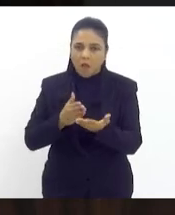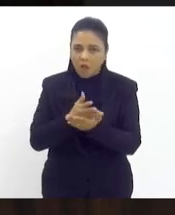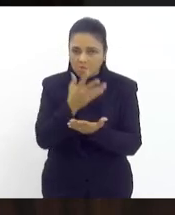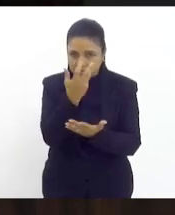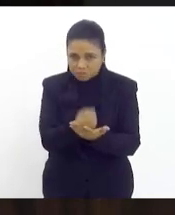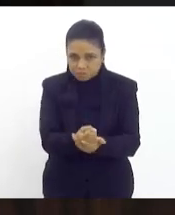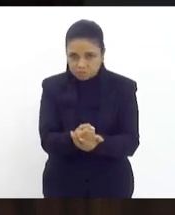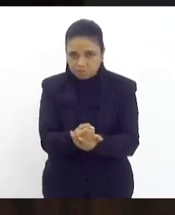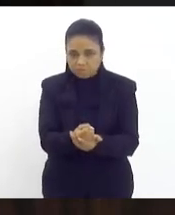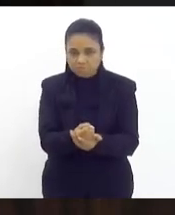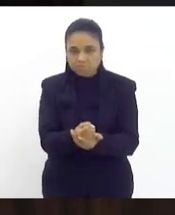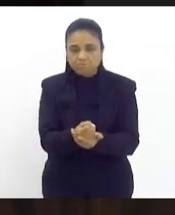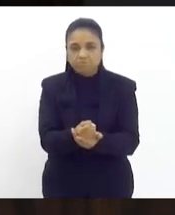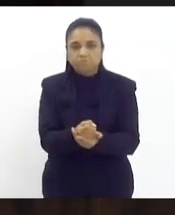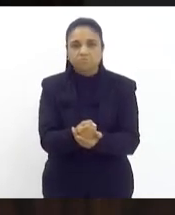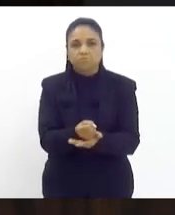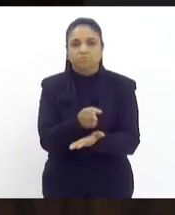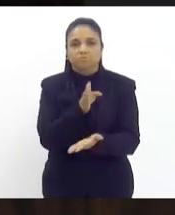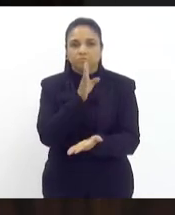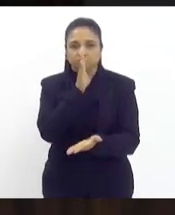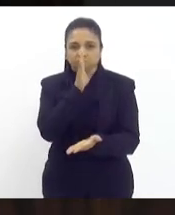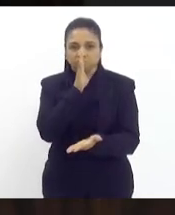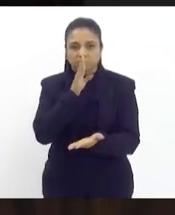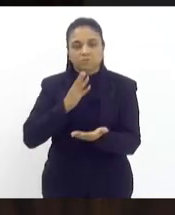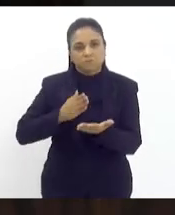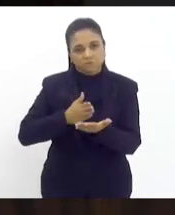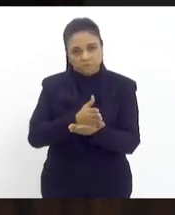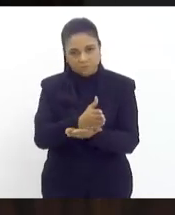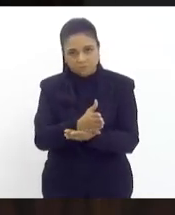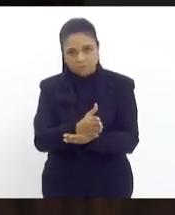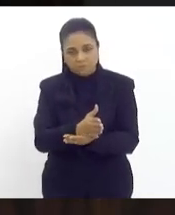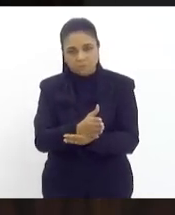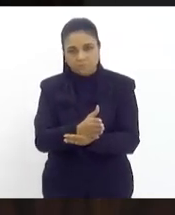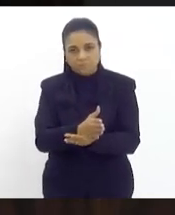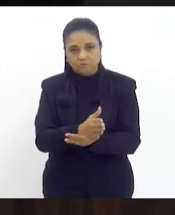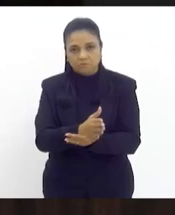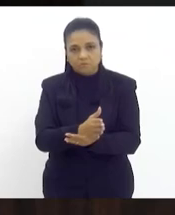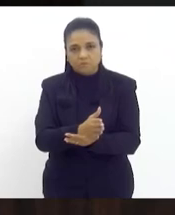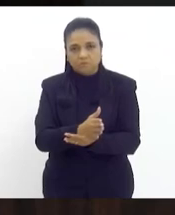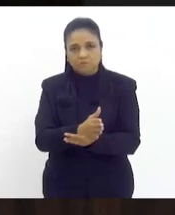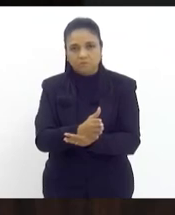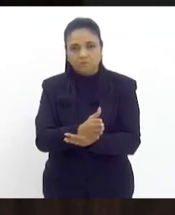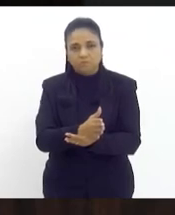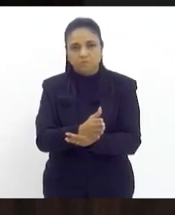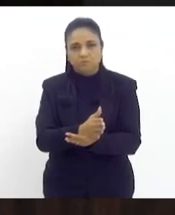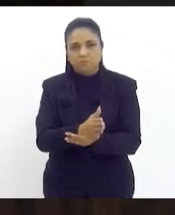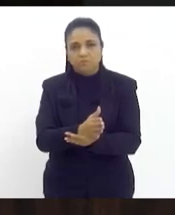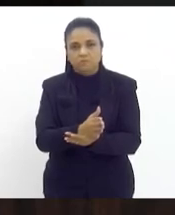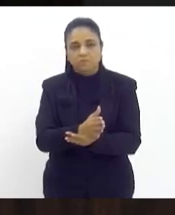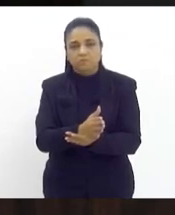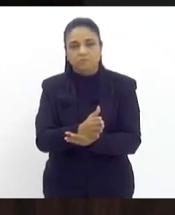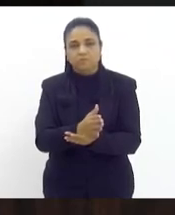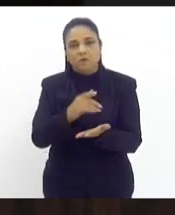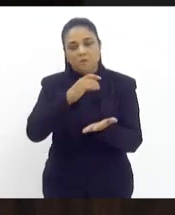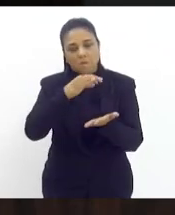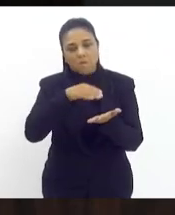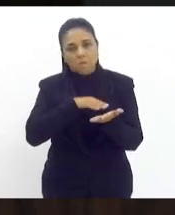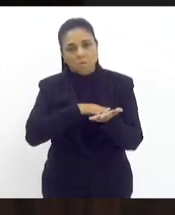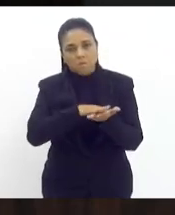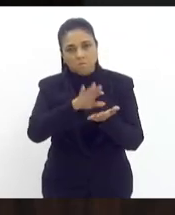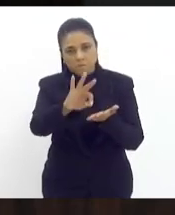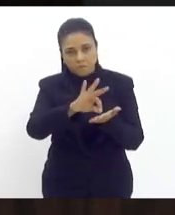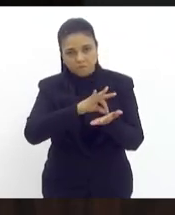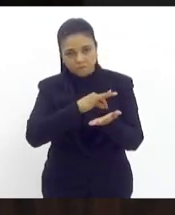aprovam permanece Como estão aprovado vai a publicação questão de